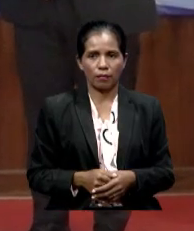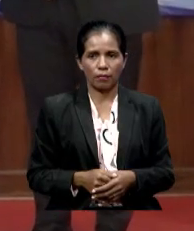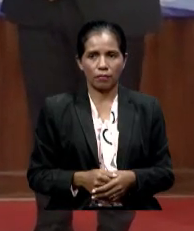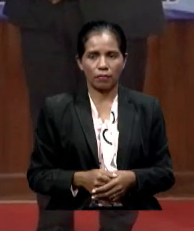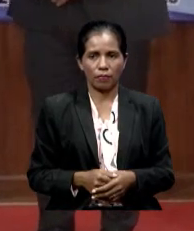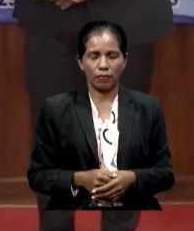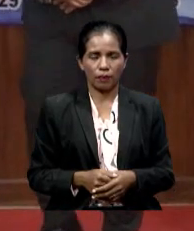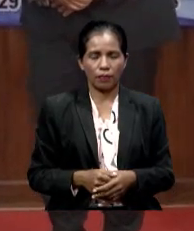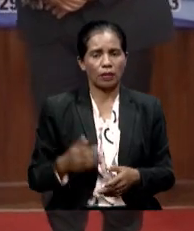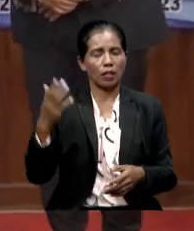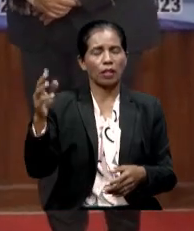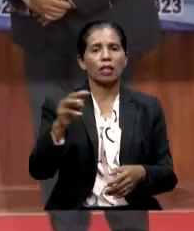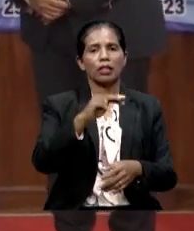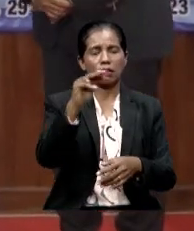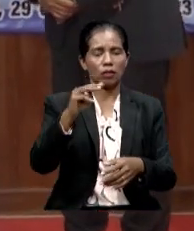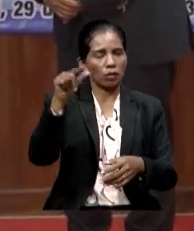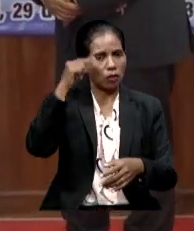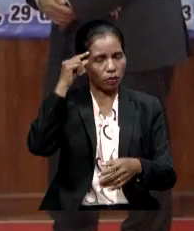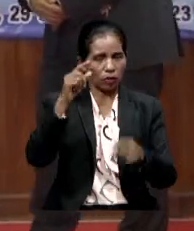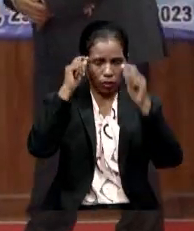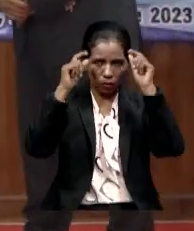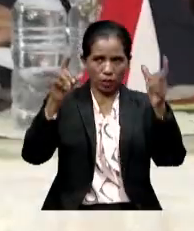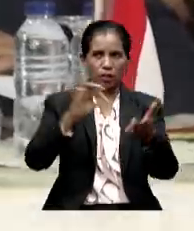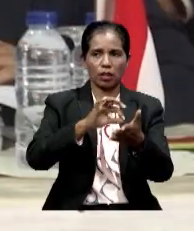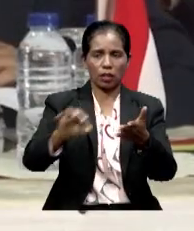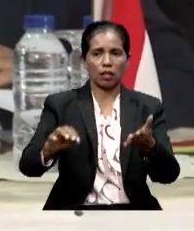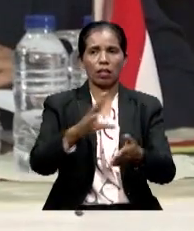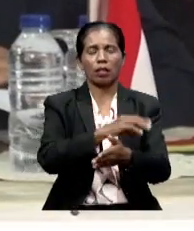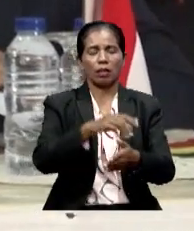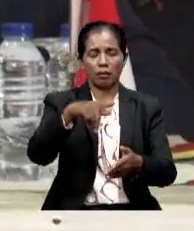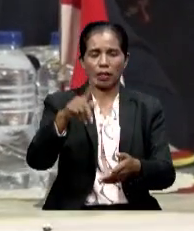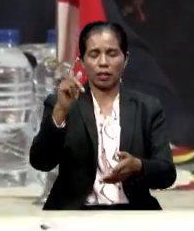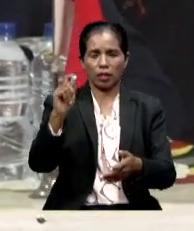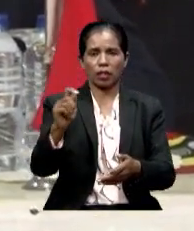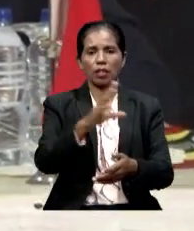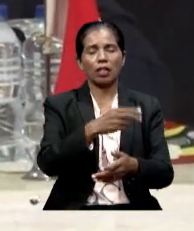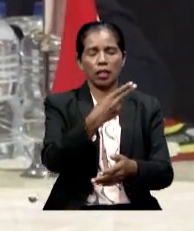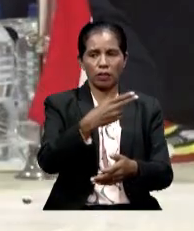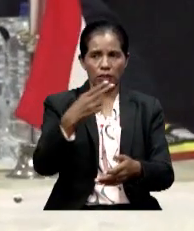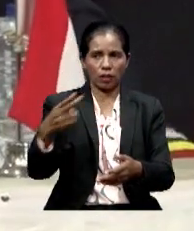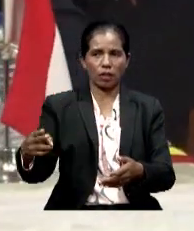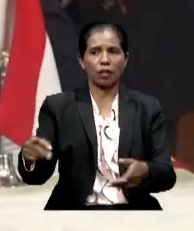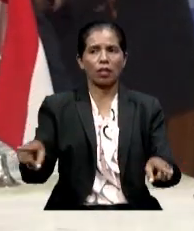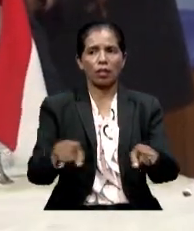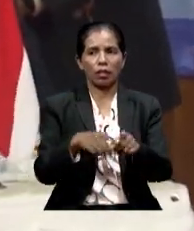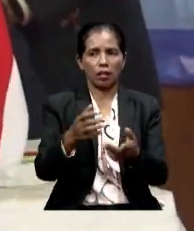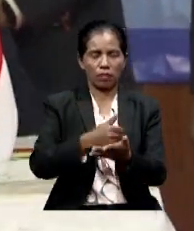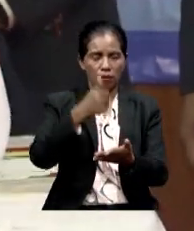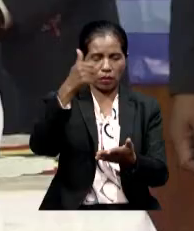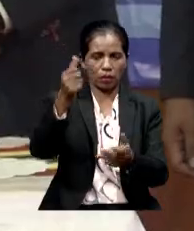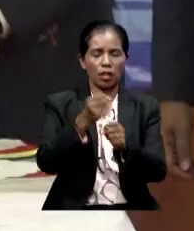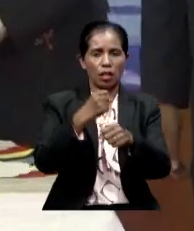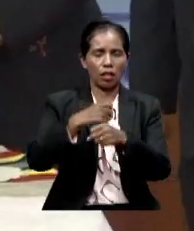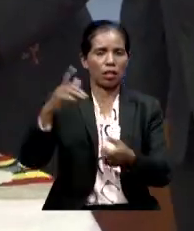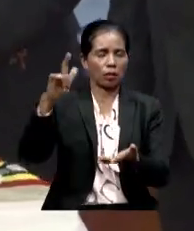E a segunda, né, governo Timor-Leste assina contrato com a empresa internacional PT Waskita Karya Indonésia, nebessa e vencedor da construção do